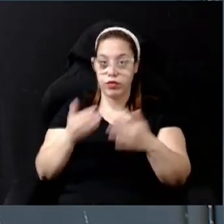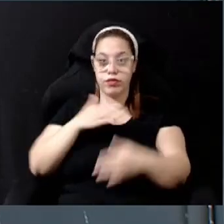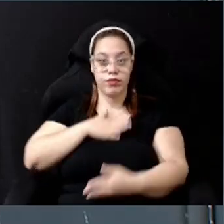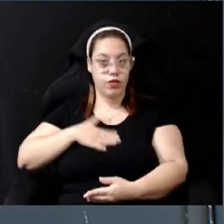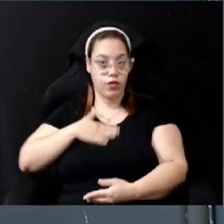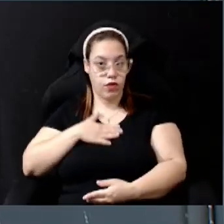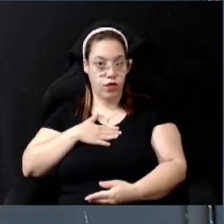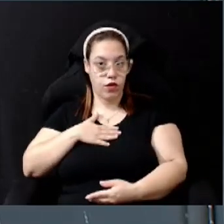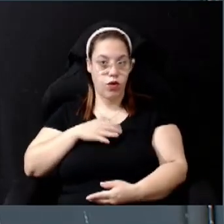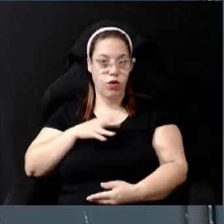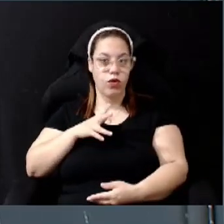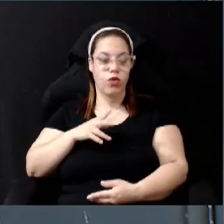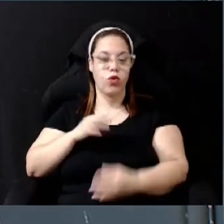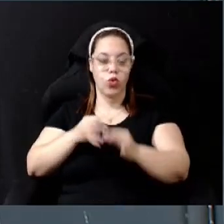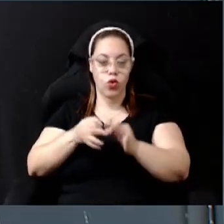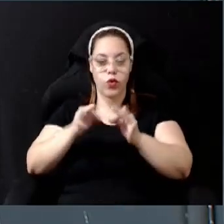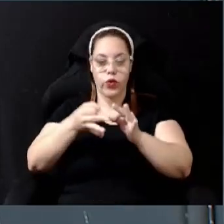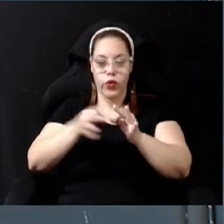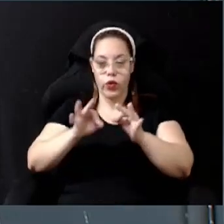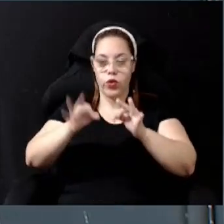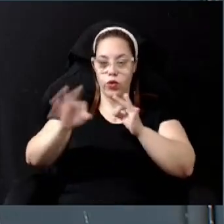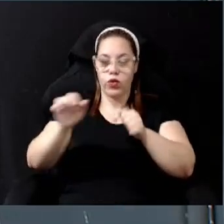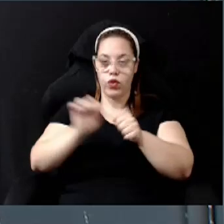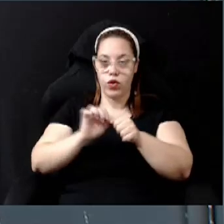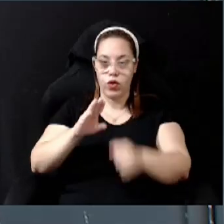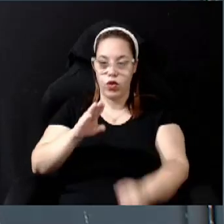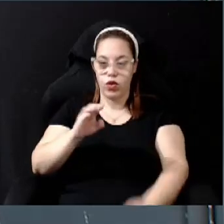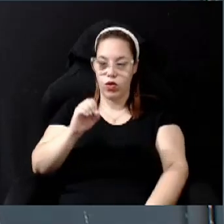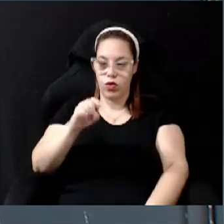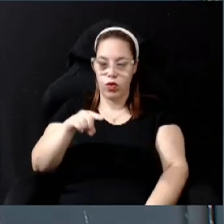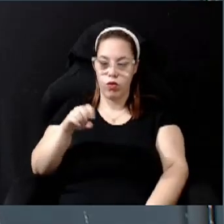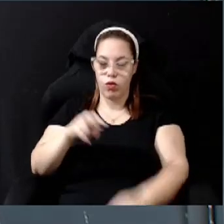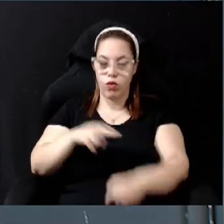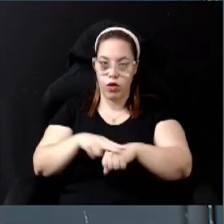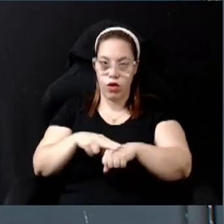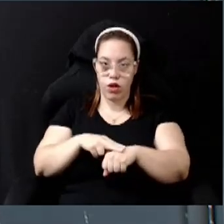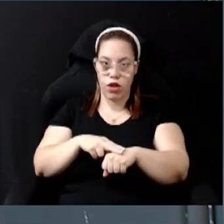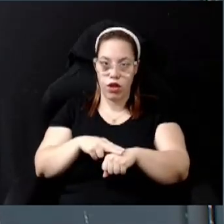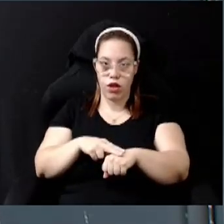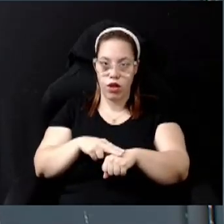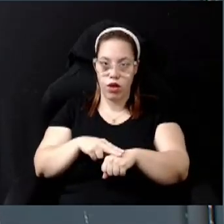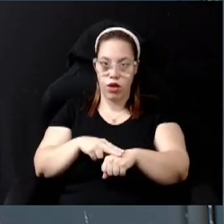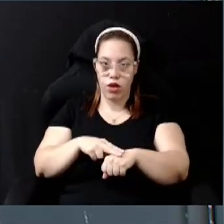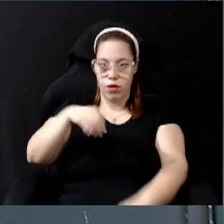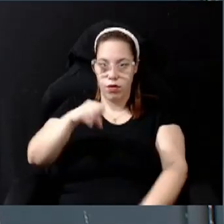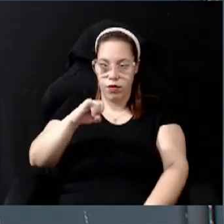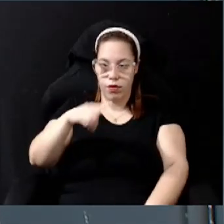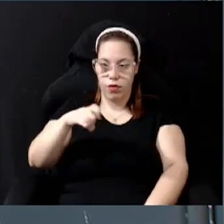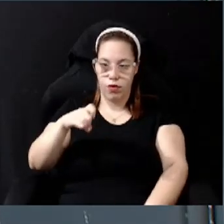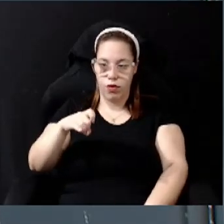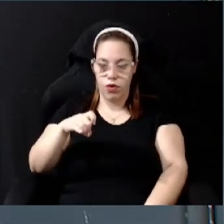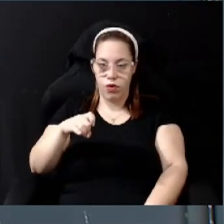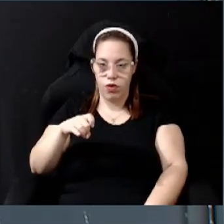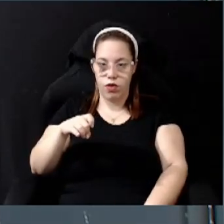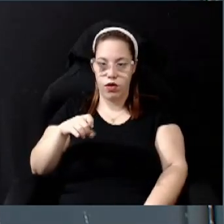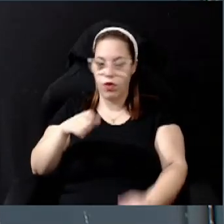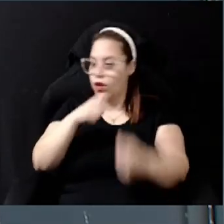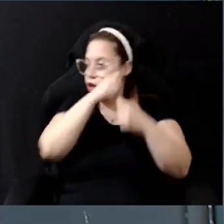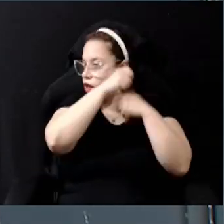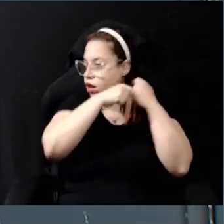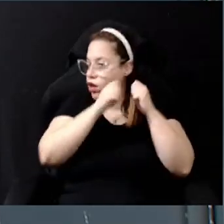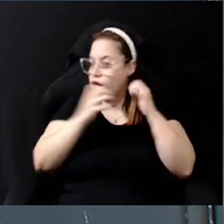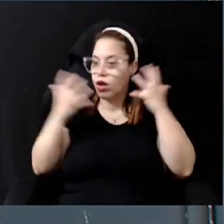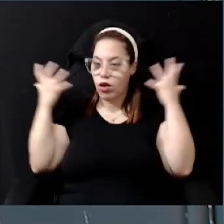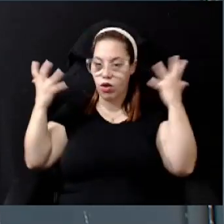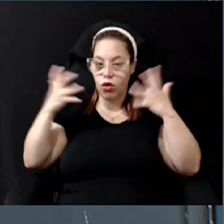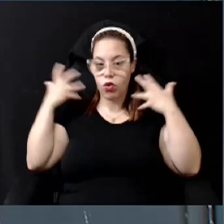durabilidade. Então, eles fazem tanto a box braid como a gypsy braid, que é a trança com cacho. E aí dá essa média de